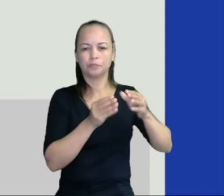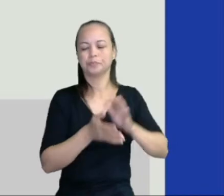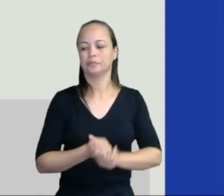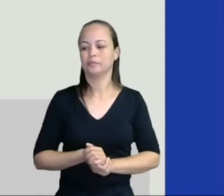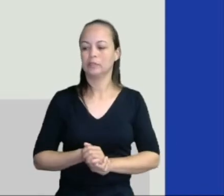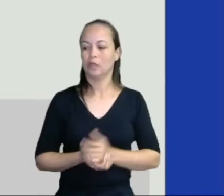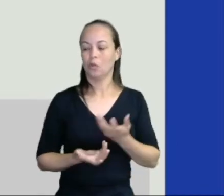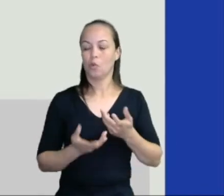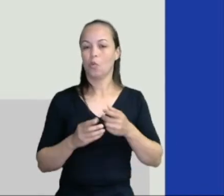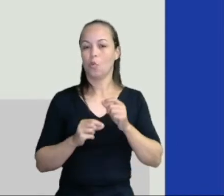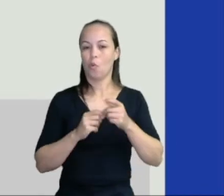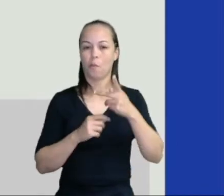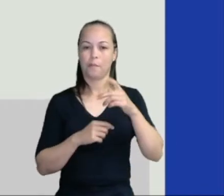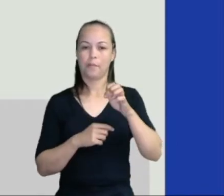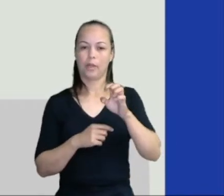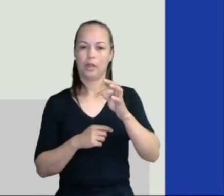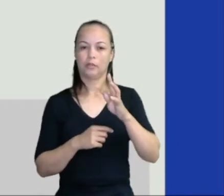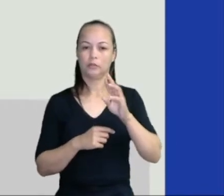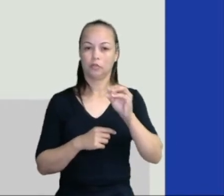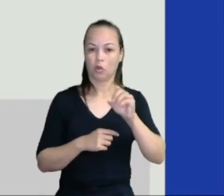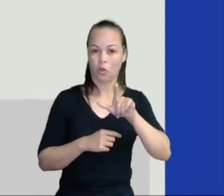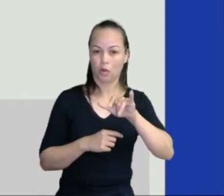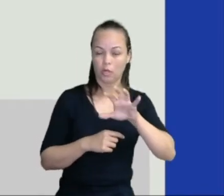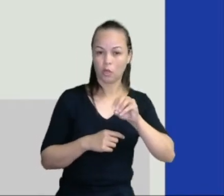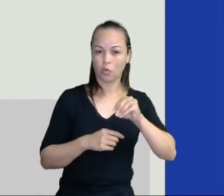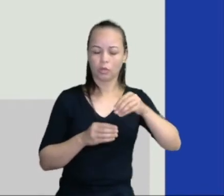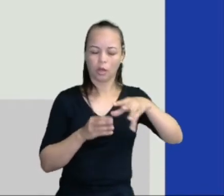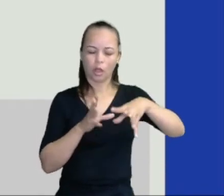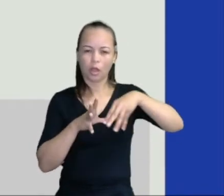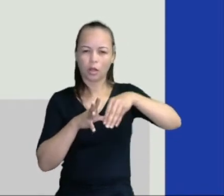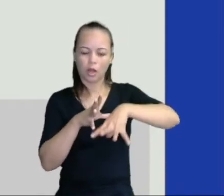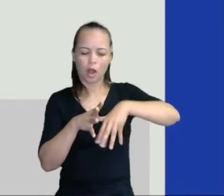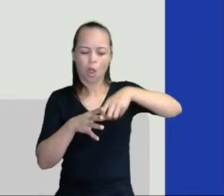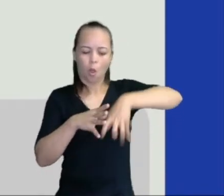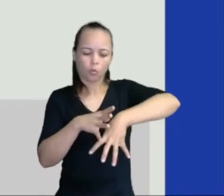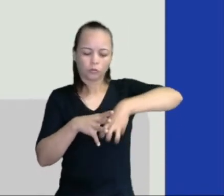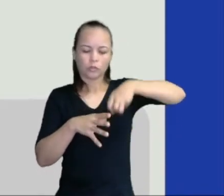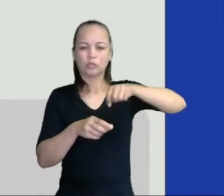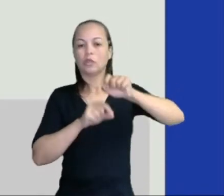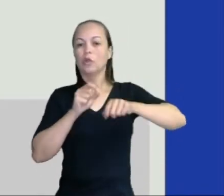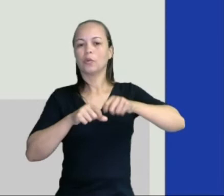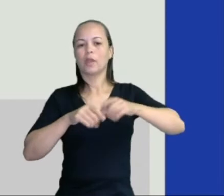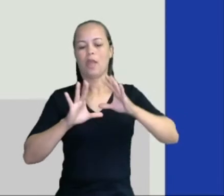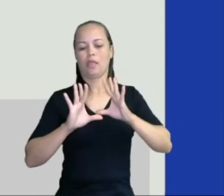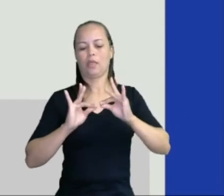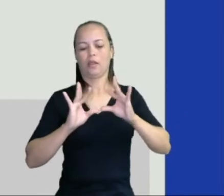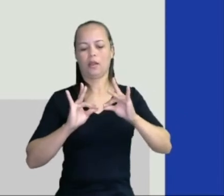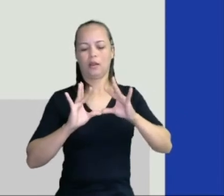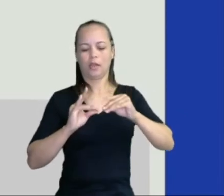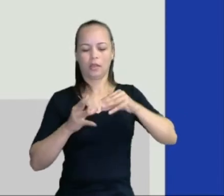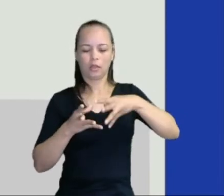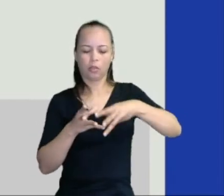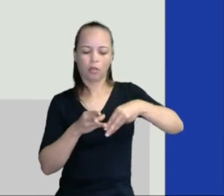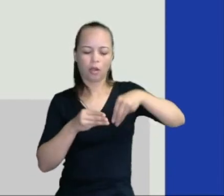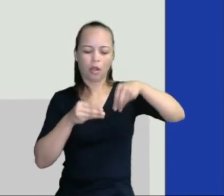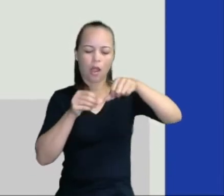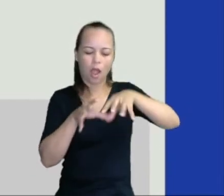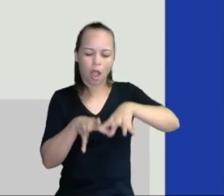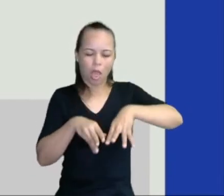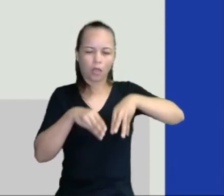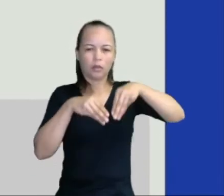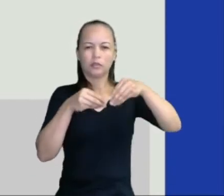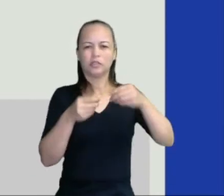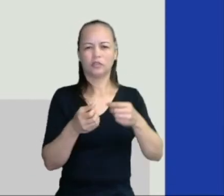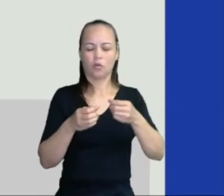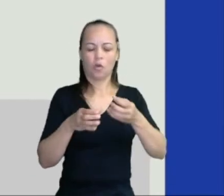da natureza, ele está o quê? Em formato líquido, maleável, né? É líquido, pode-se ele colocado em